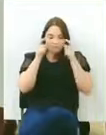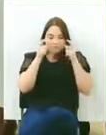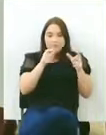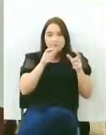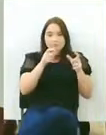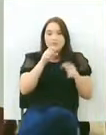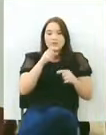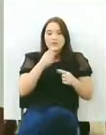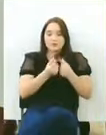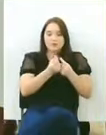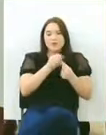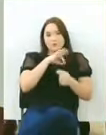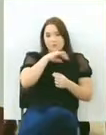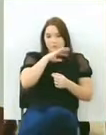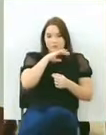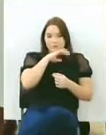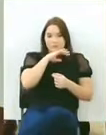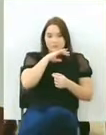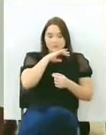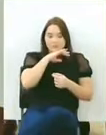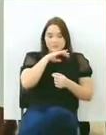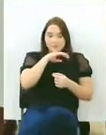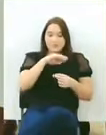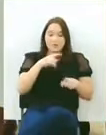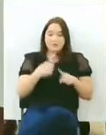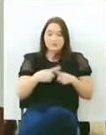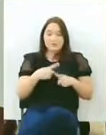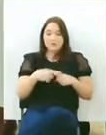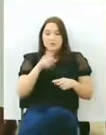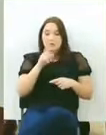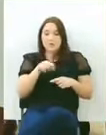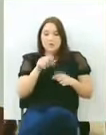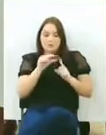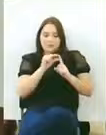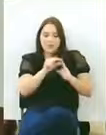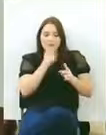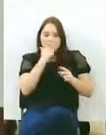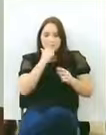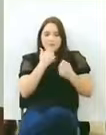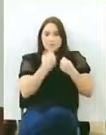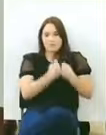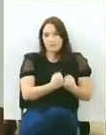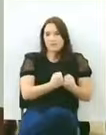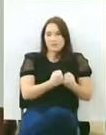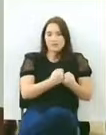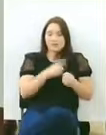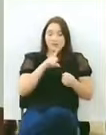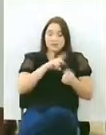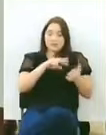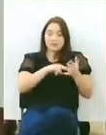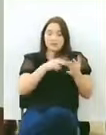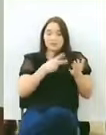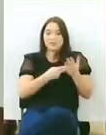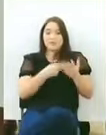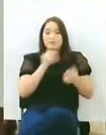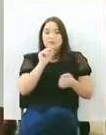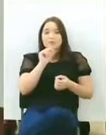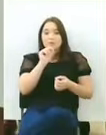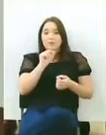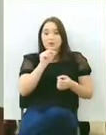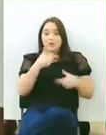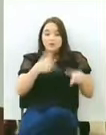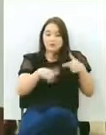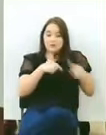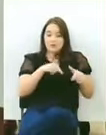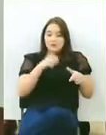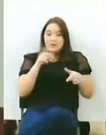É uma ganância ruim. Sordidez e ganância são palavras pesadas, e elas significam